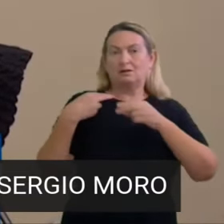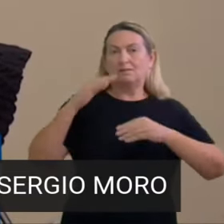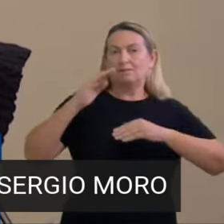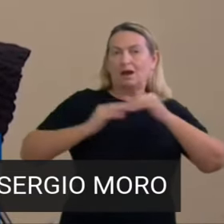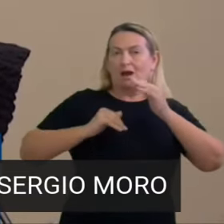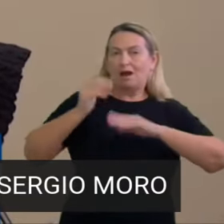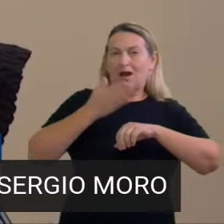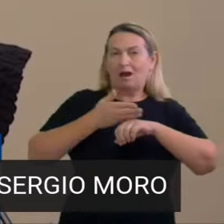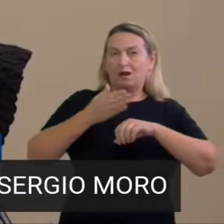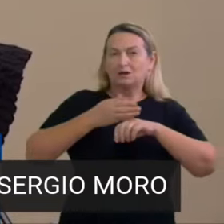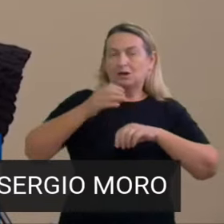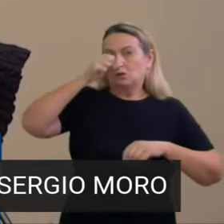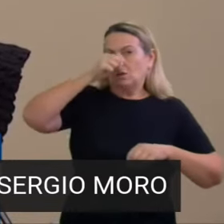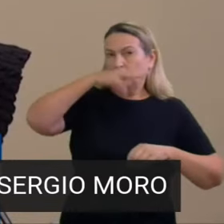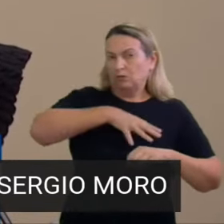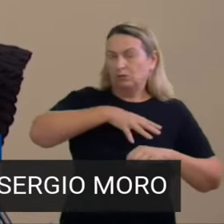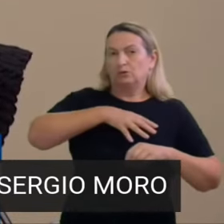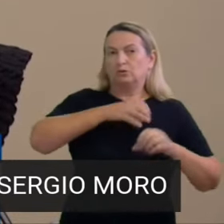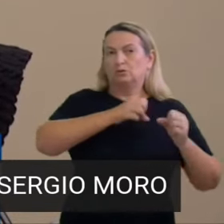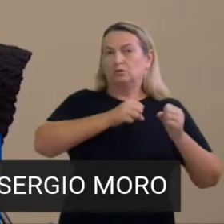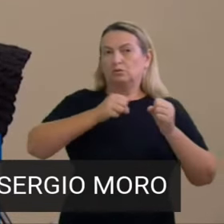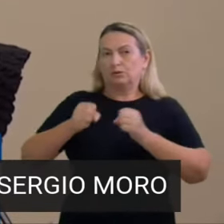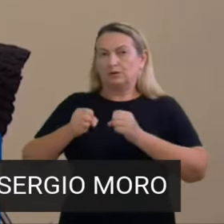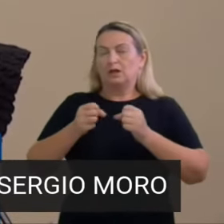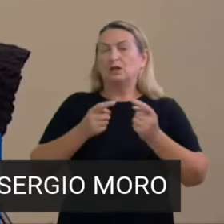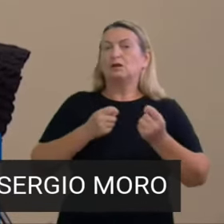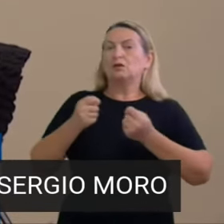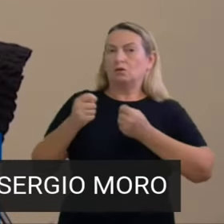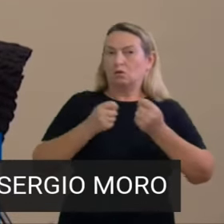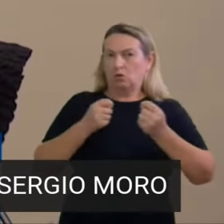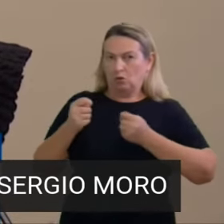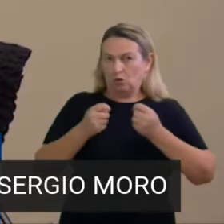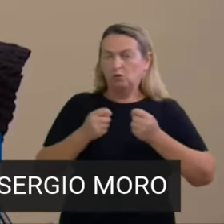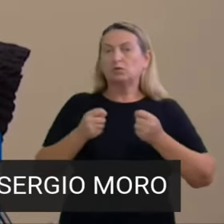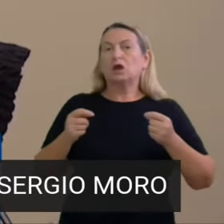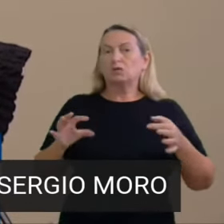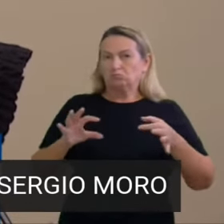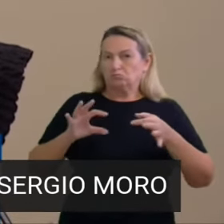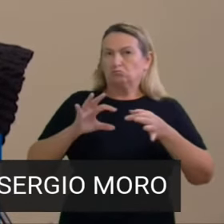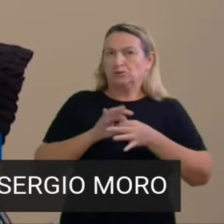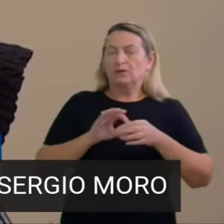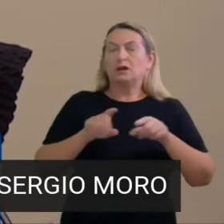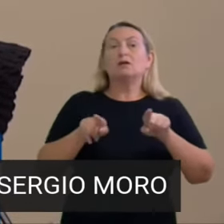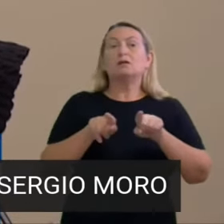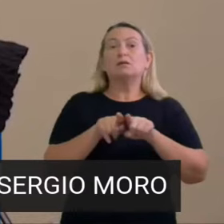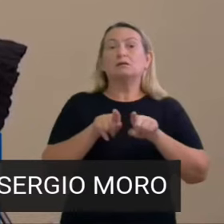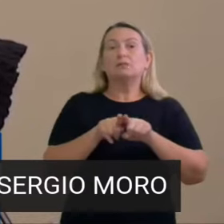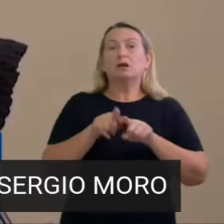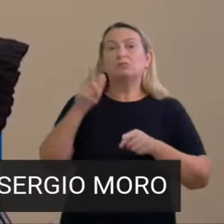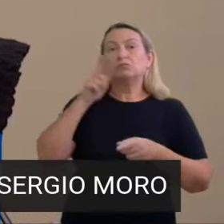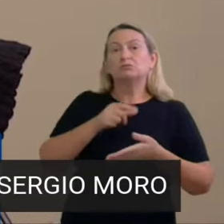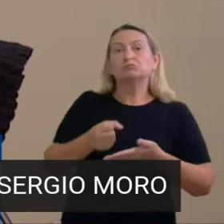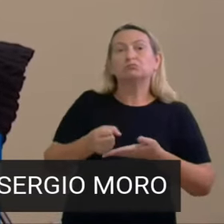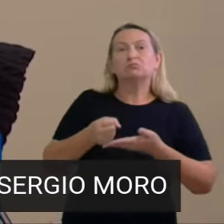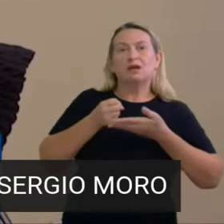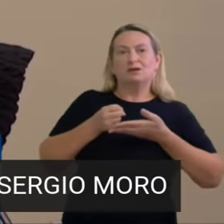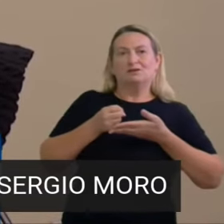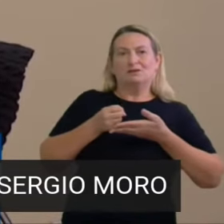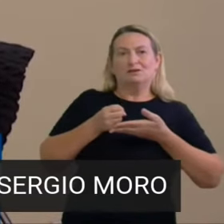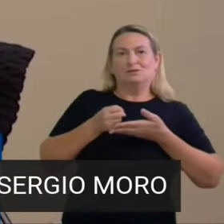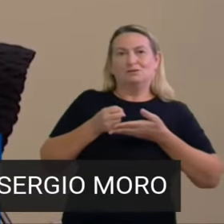econômico, eis que ativamente participaram das condutas queizaram, também recai o benefício adivin das condutas. Em